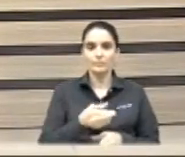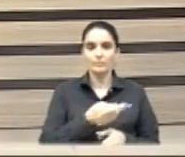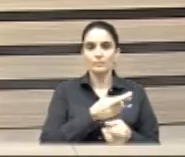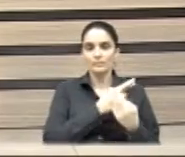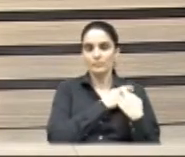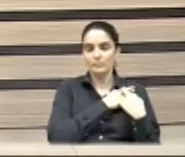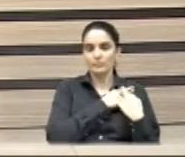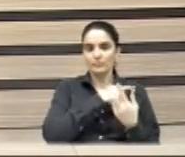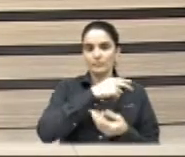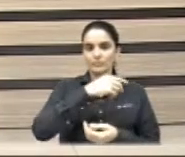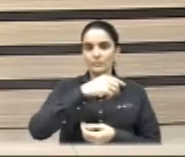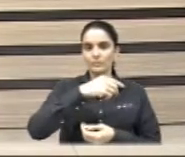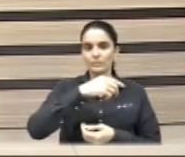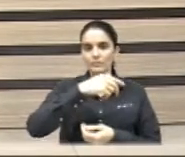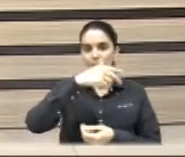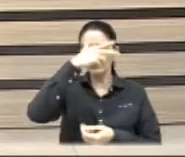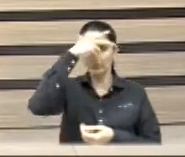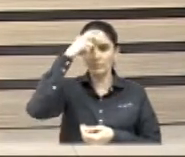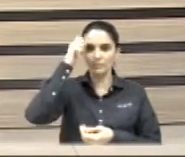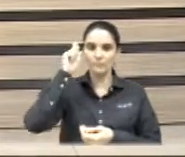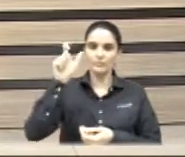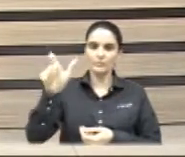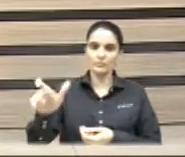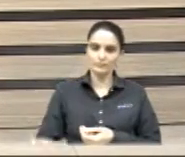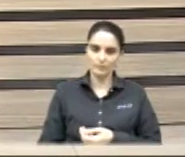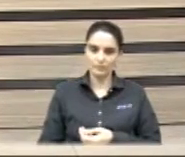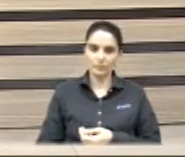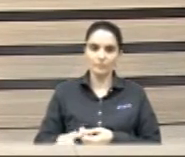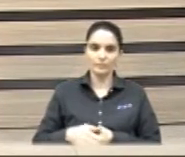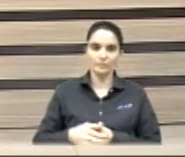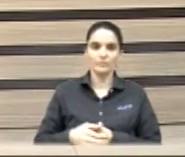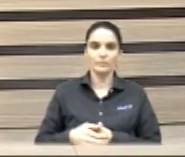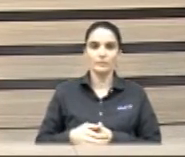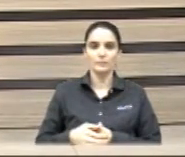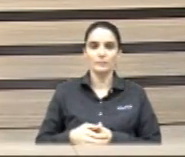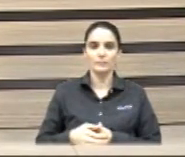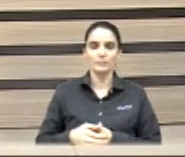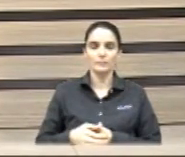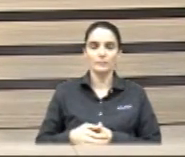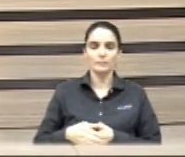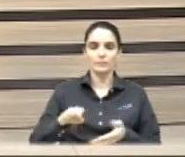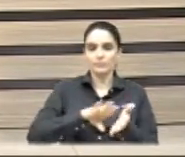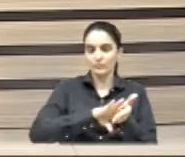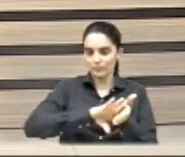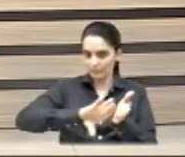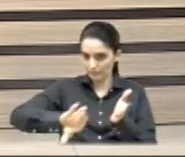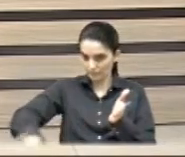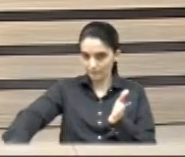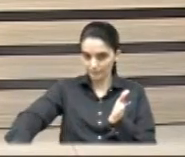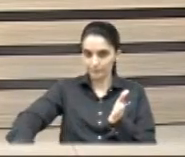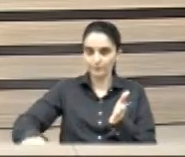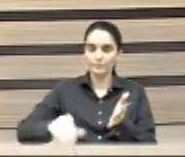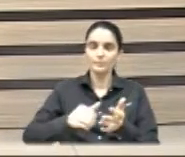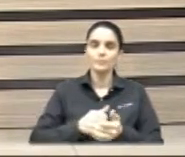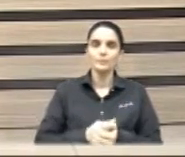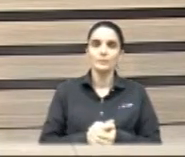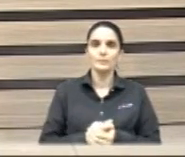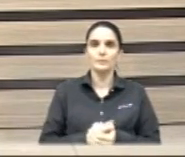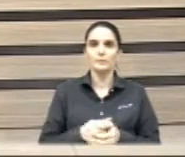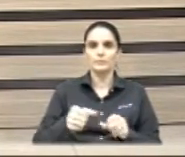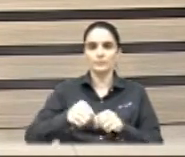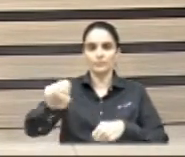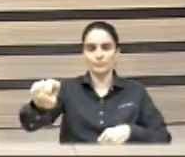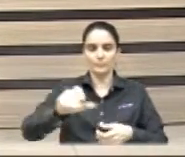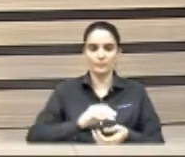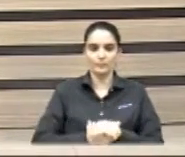139/2016, de autoria do excelentíssimo prefeito municipal, foi retirado através de